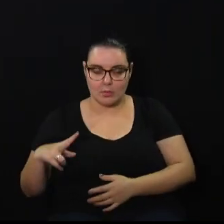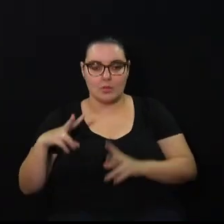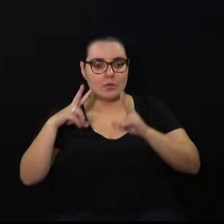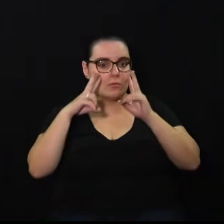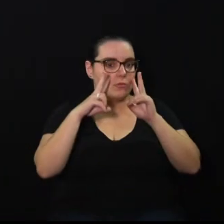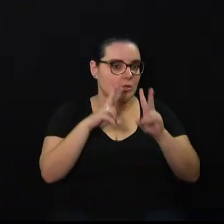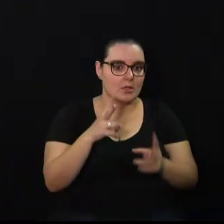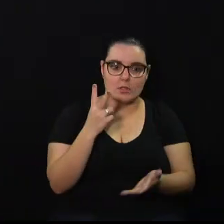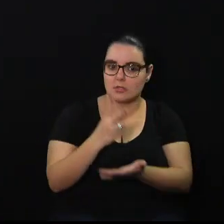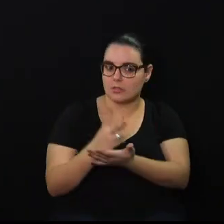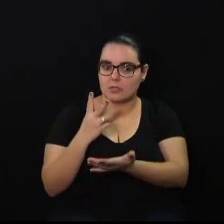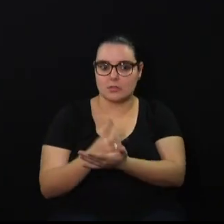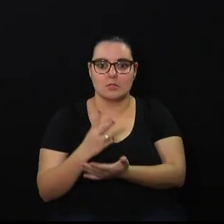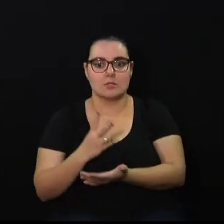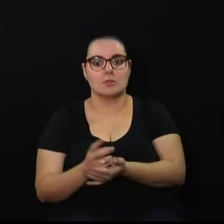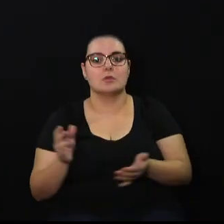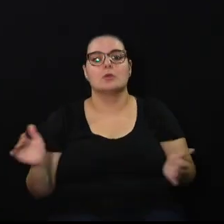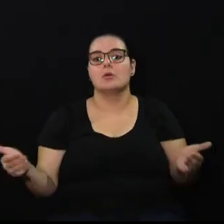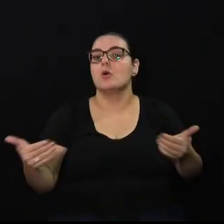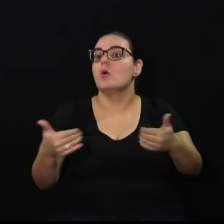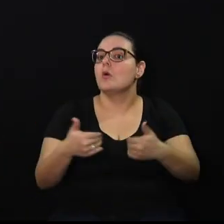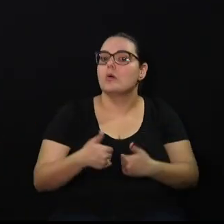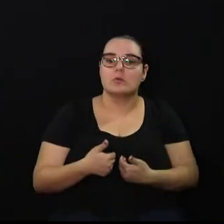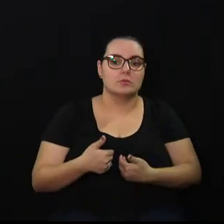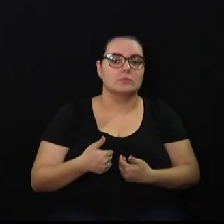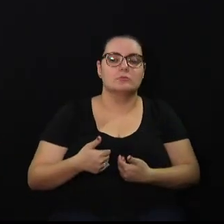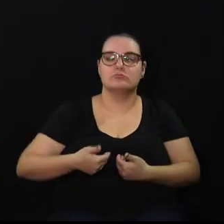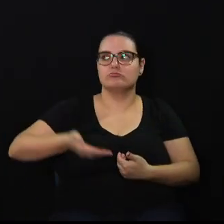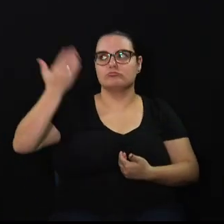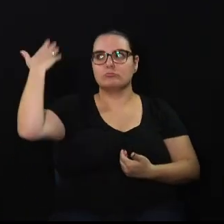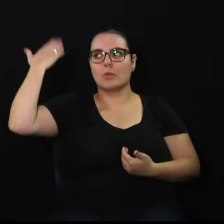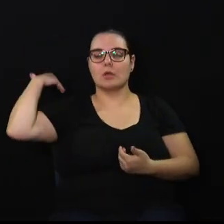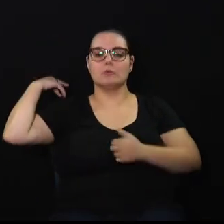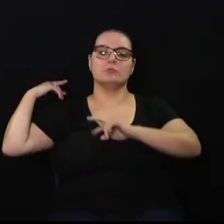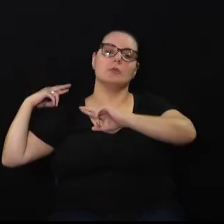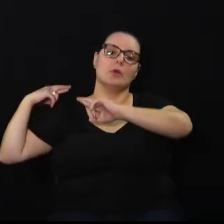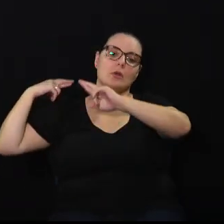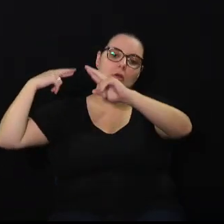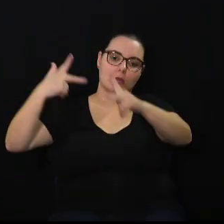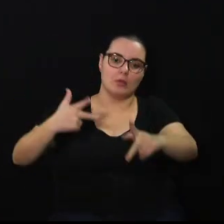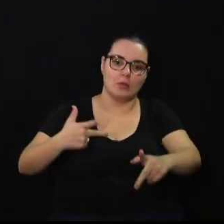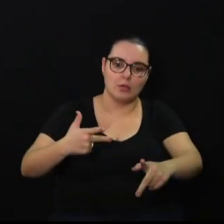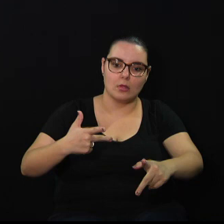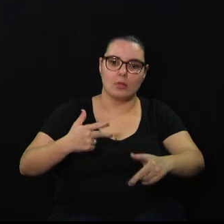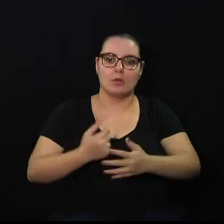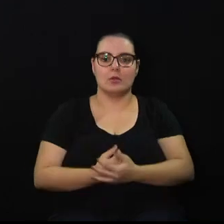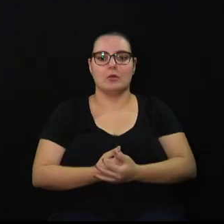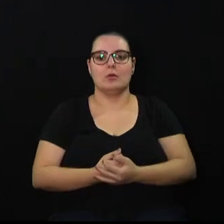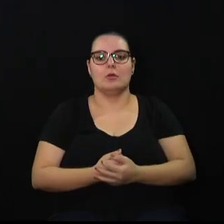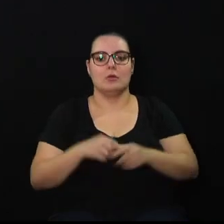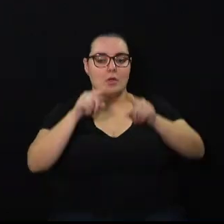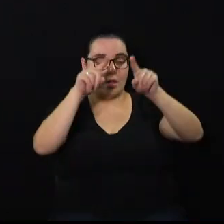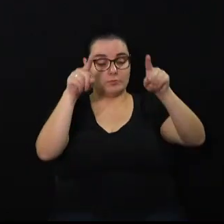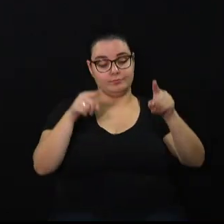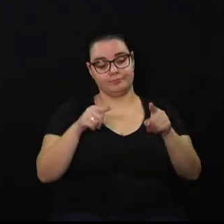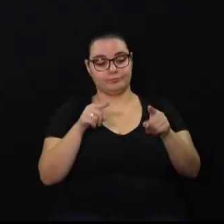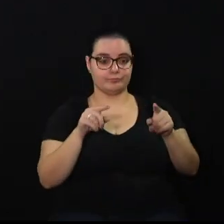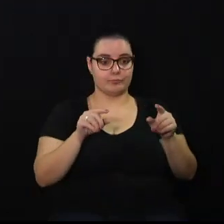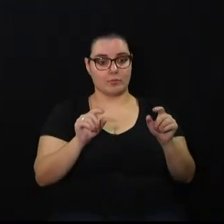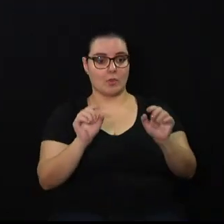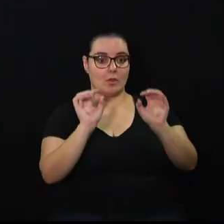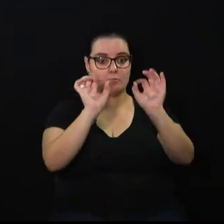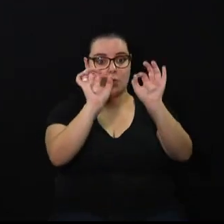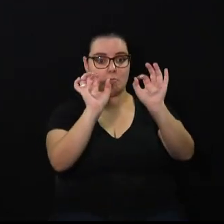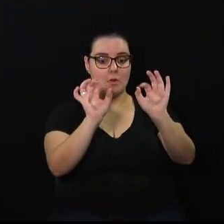então o autista ele não é o mesmo neles eles não não existe um quadro que pinta um autista tem claro os